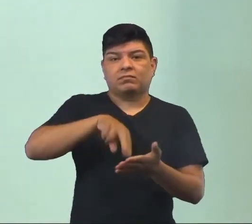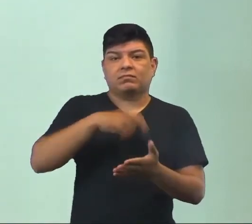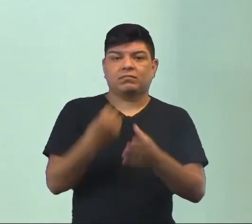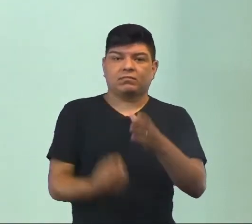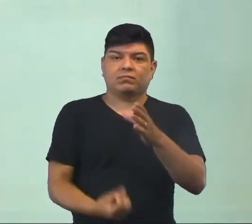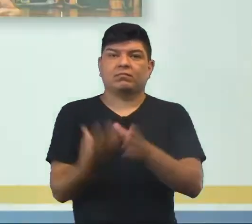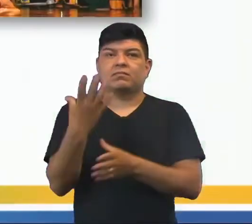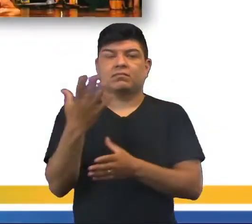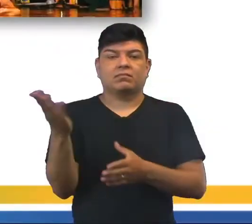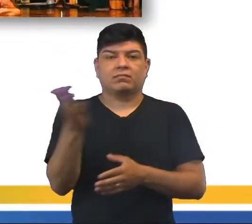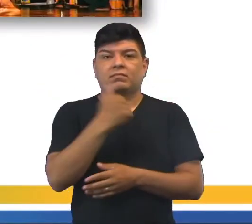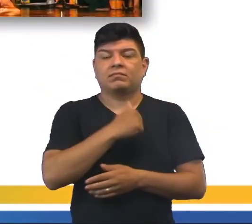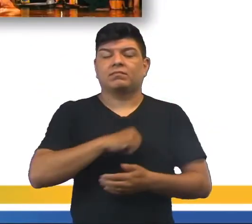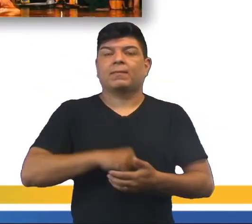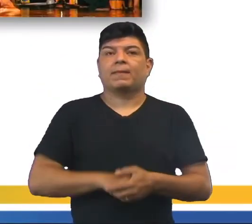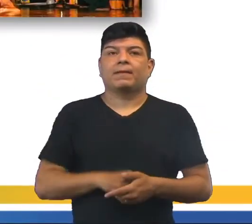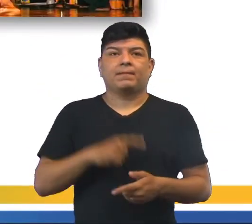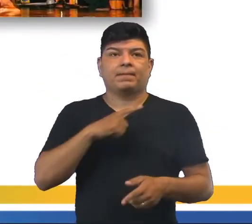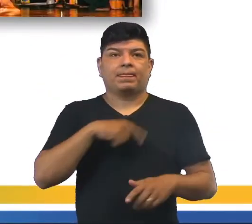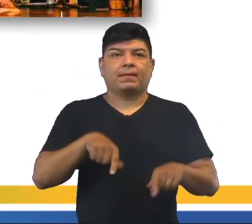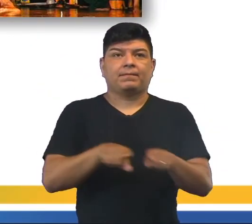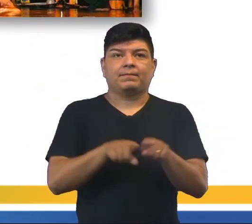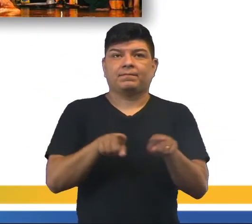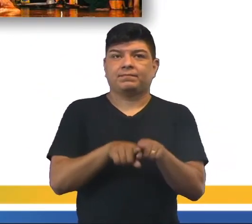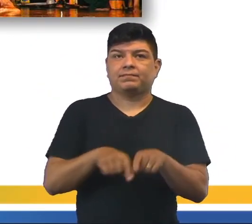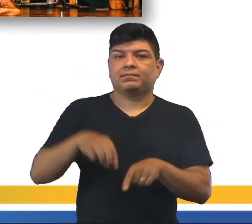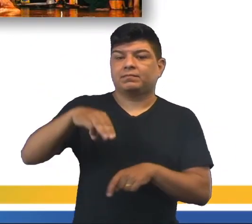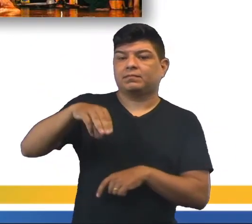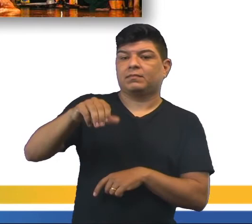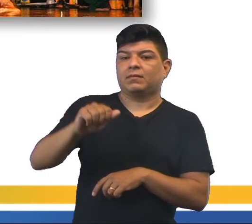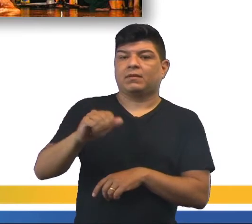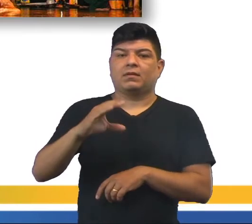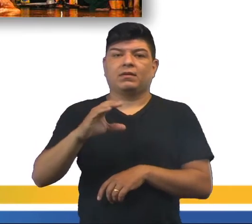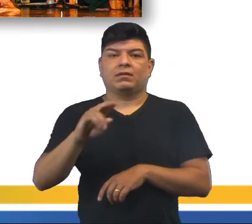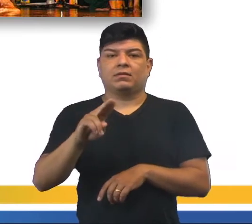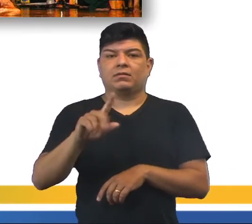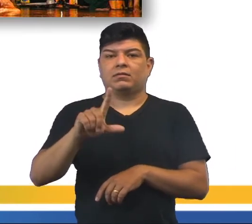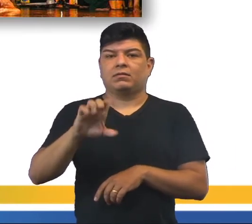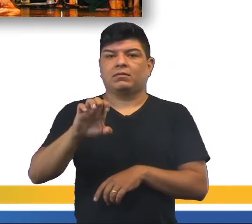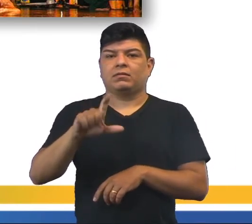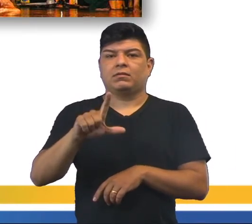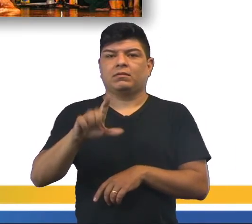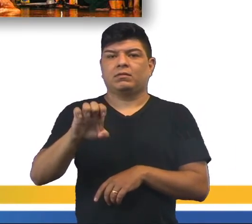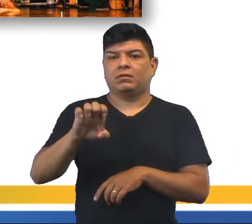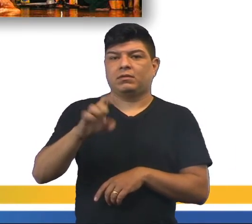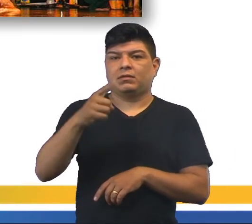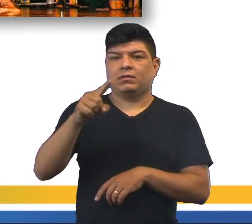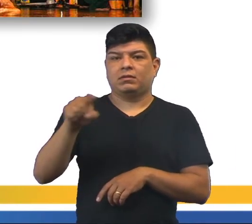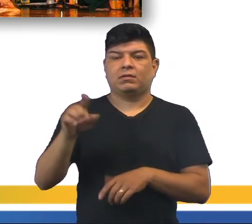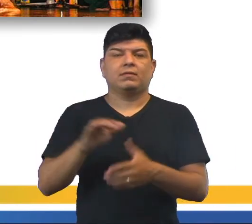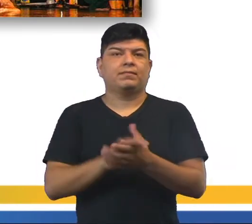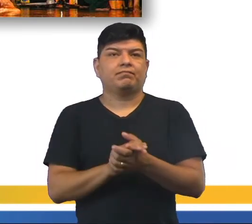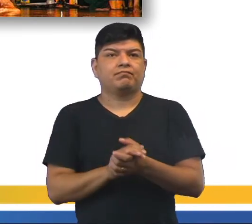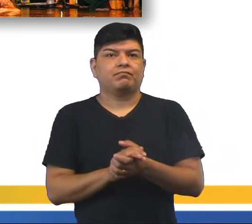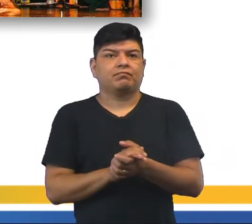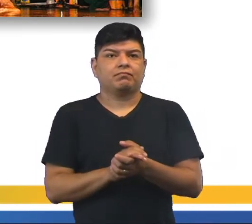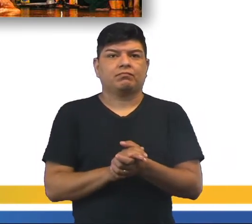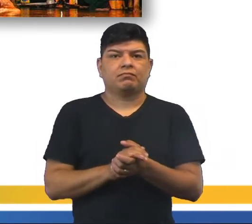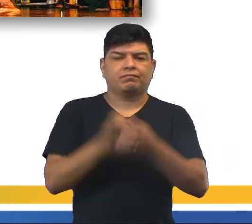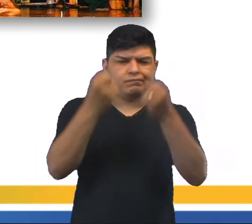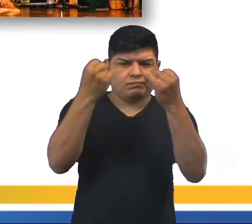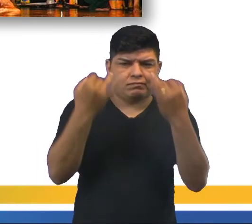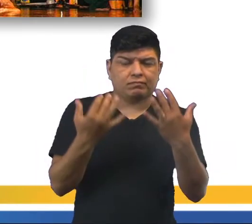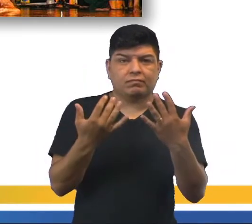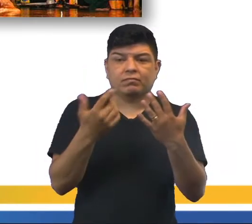suas origens. Vamos lá. Nós temos o maculelê, né? O maculelê é uma origem, não é bem